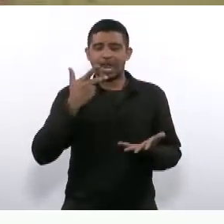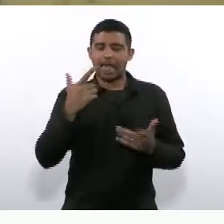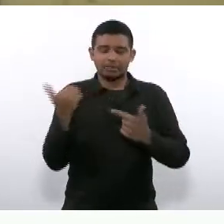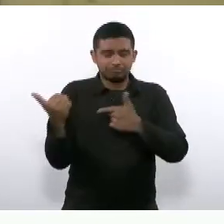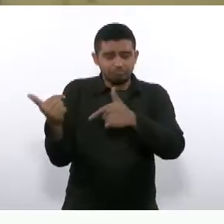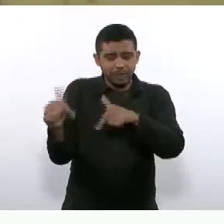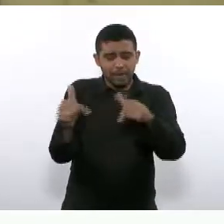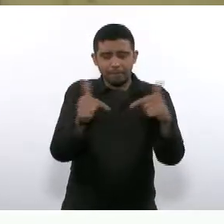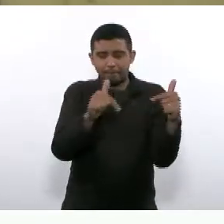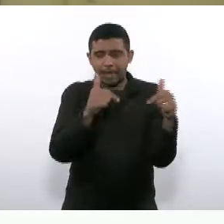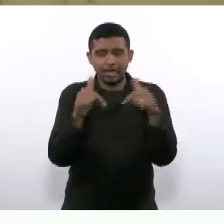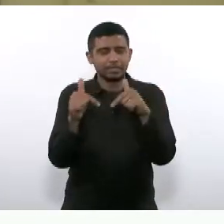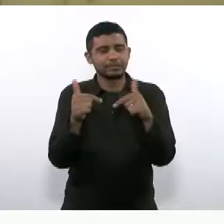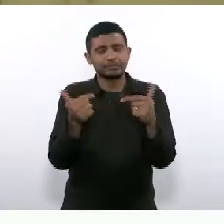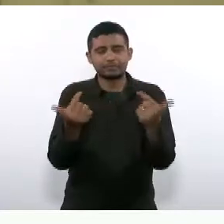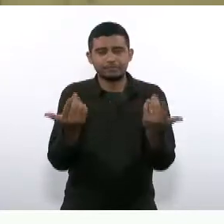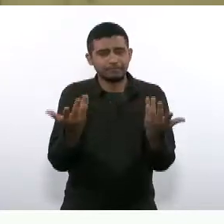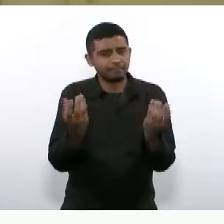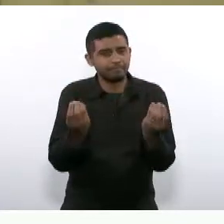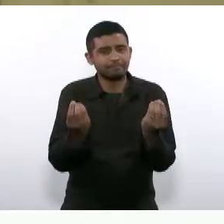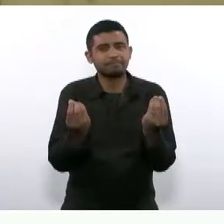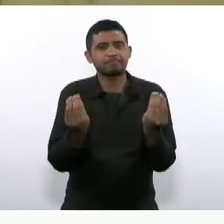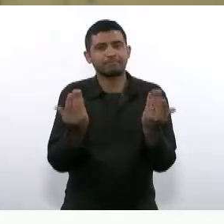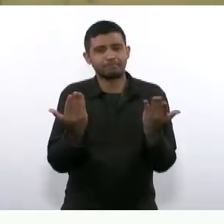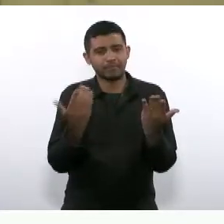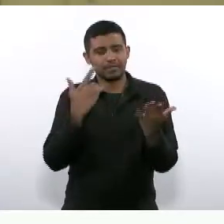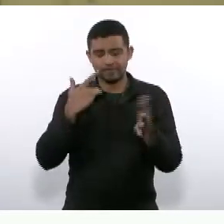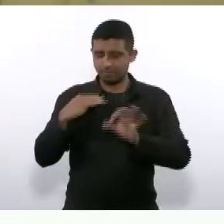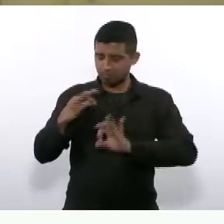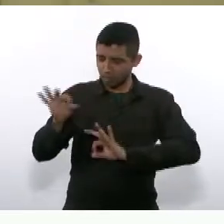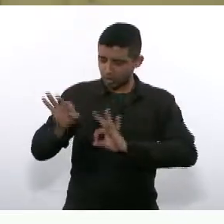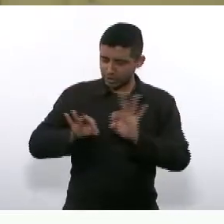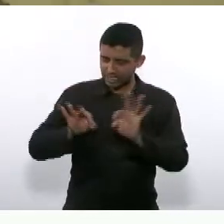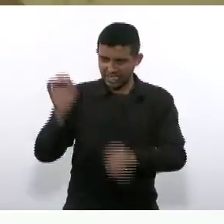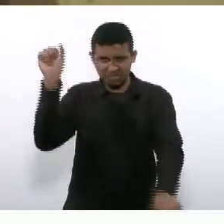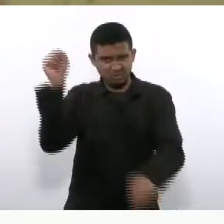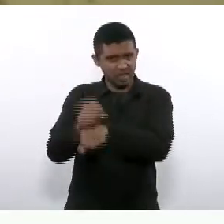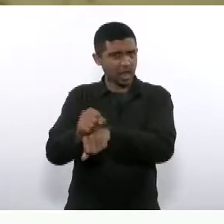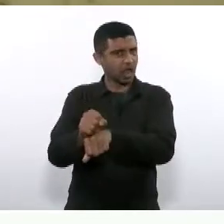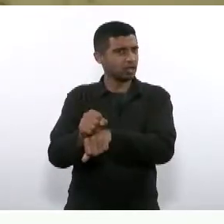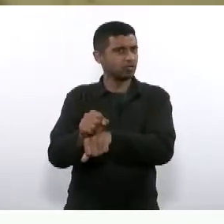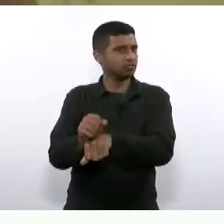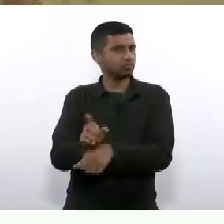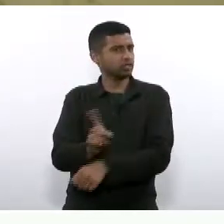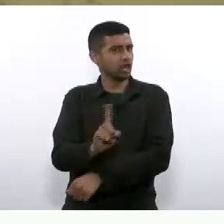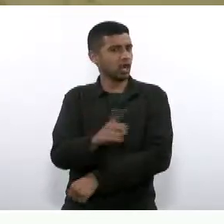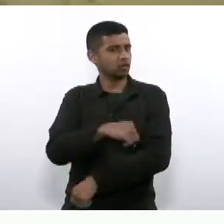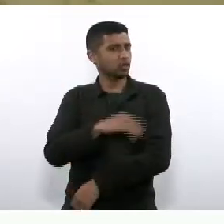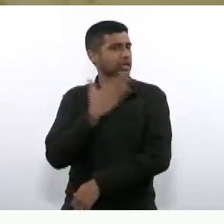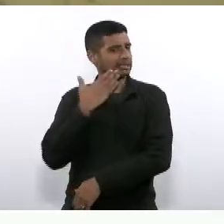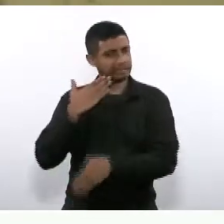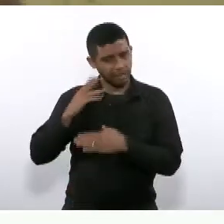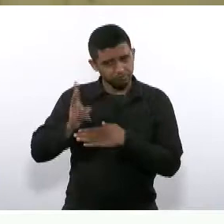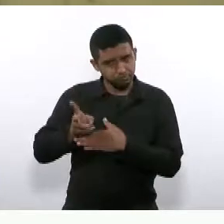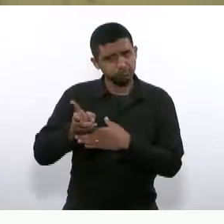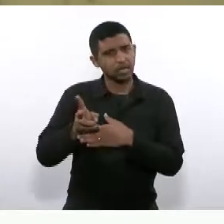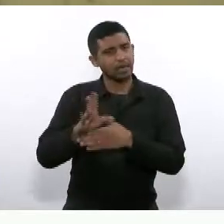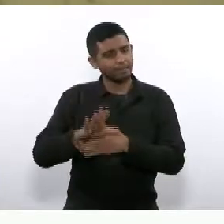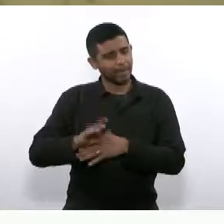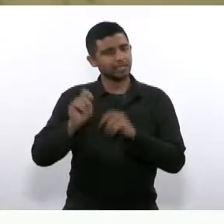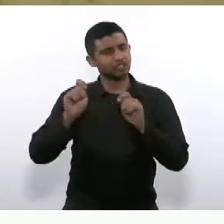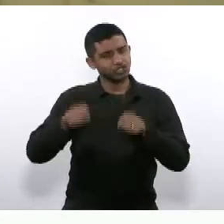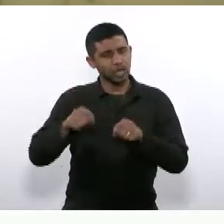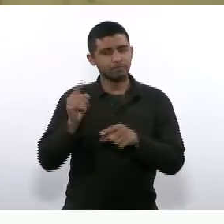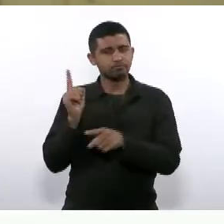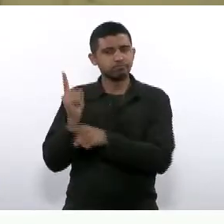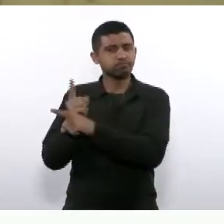trabalho em si mesmo encerraria um processo, mas a gente desvenda parte dos